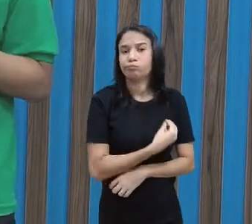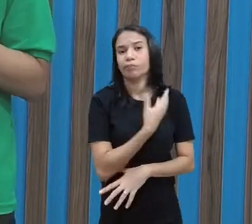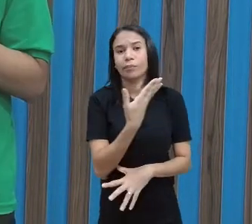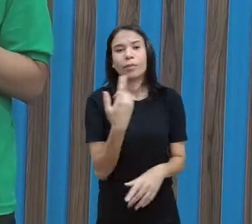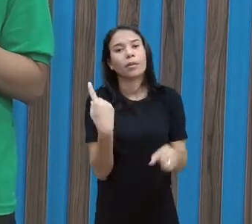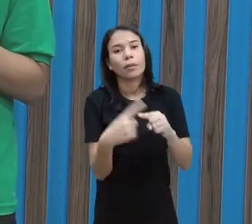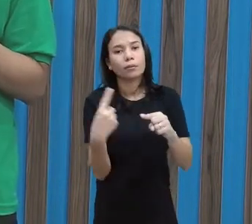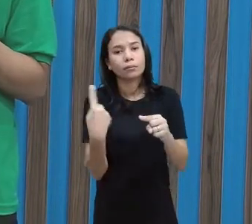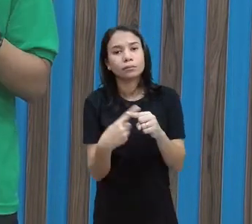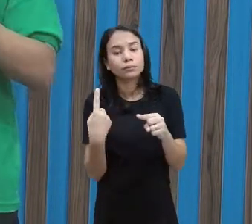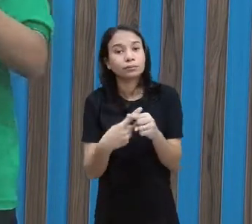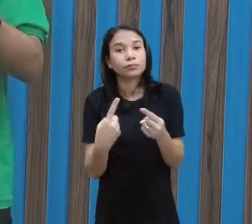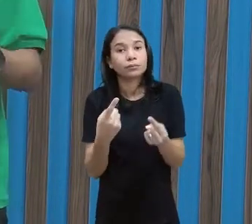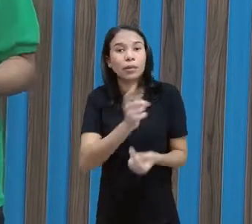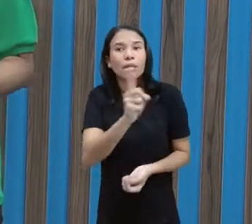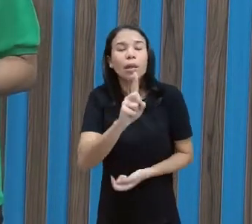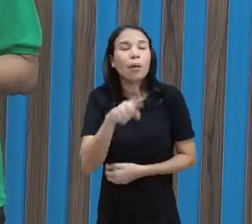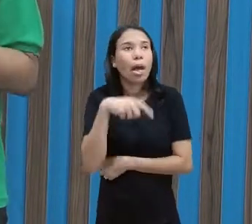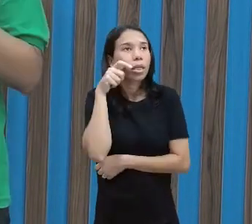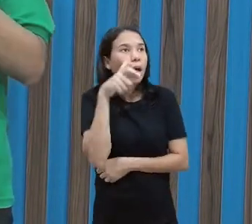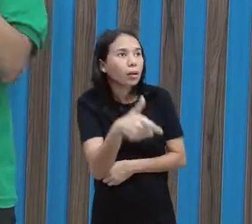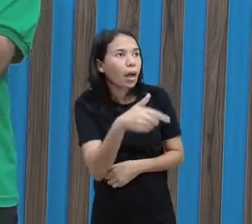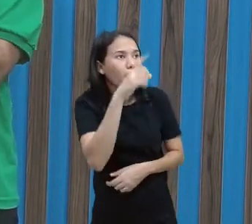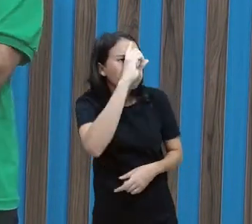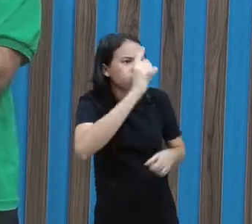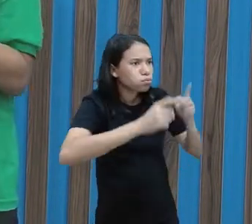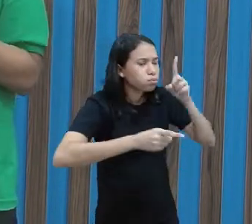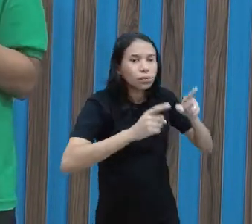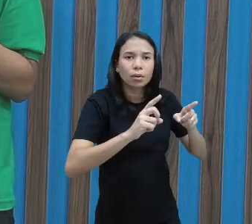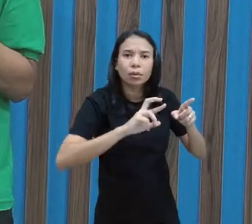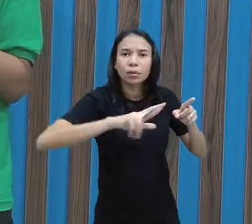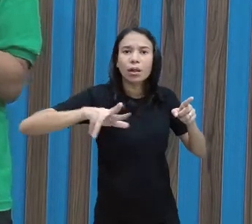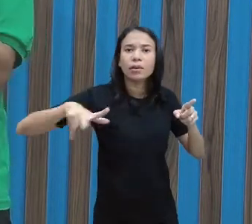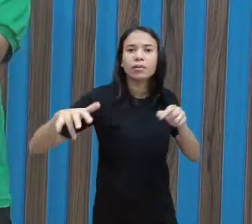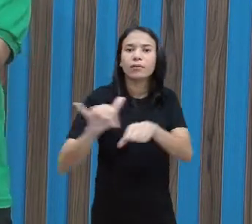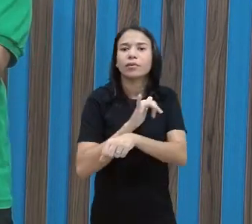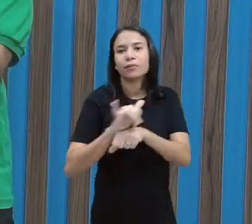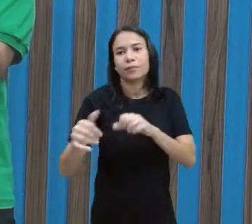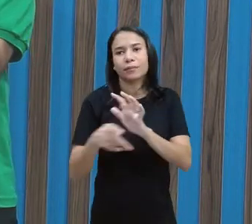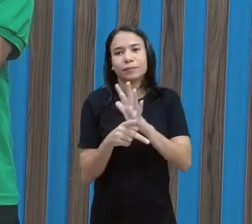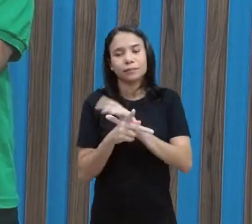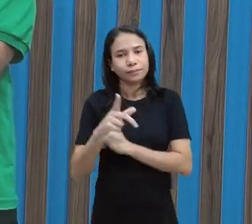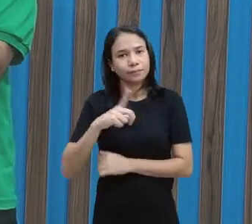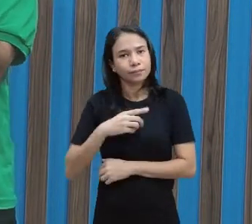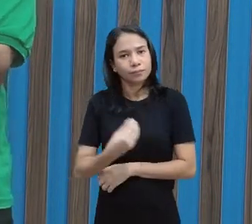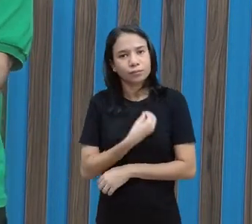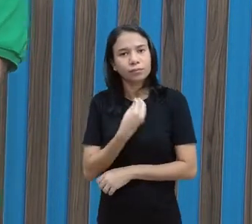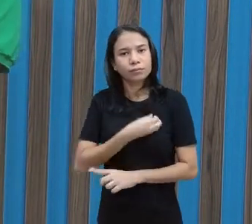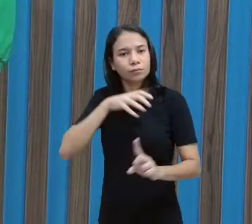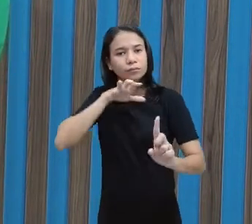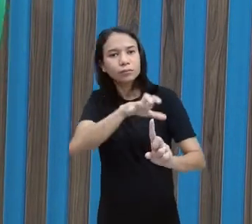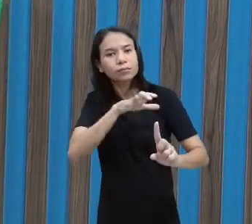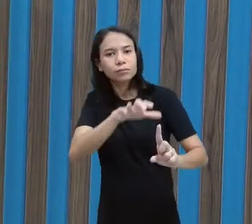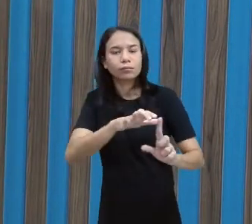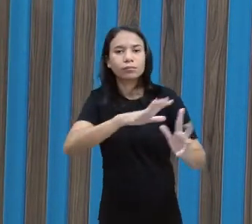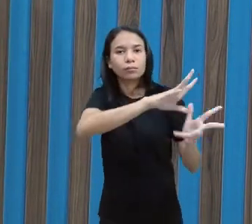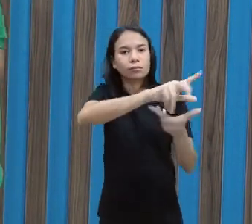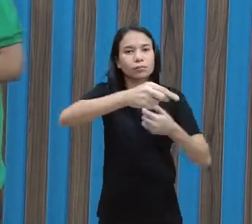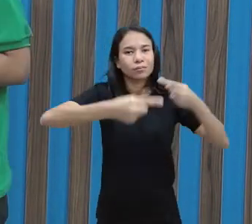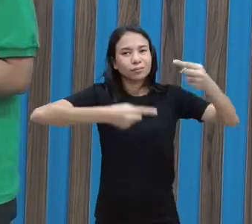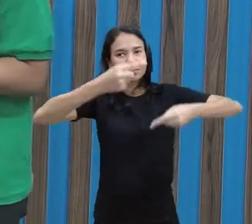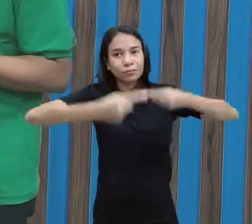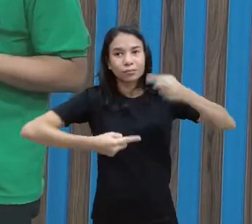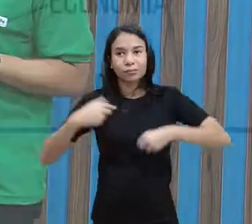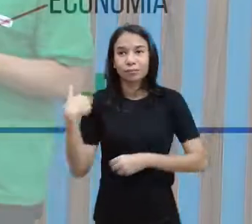porque não é mais interessante, porque surgiram outros fatores que vão influenciar na geopolítica, como a gente consegue